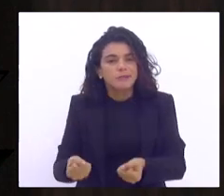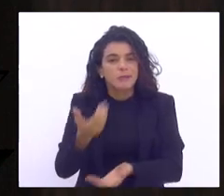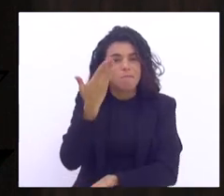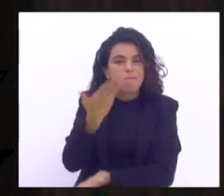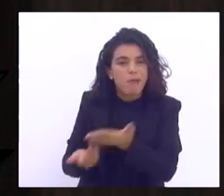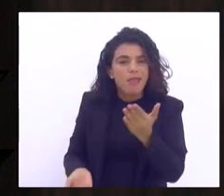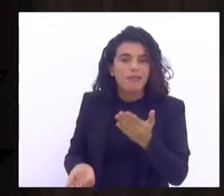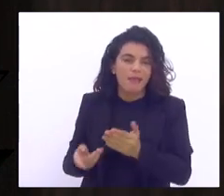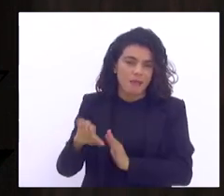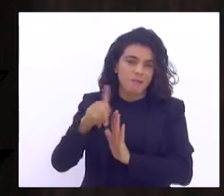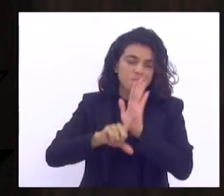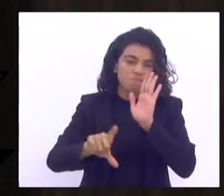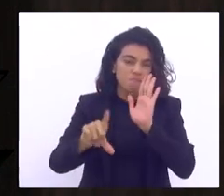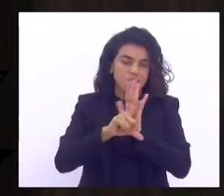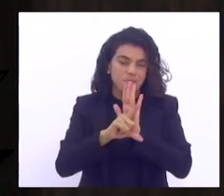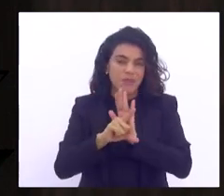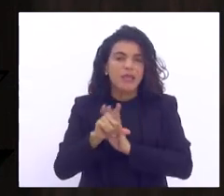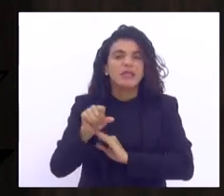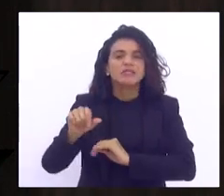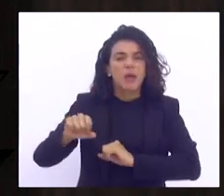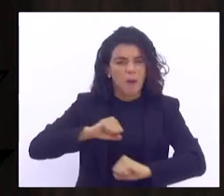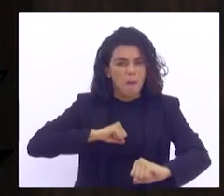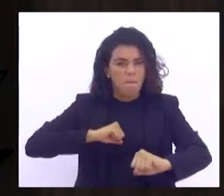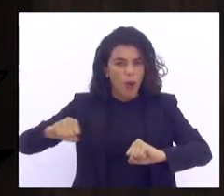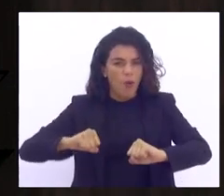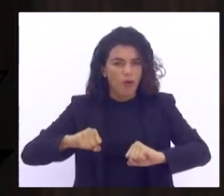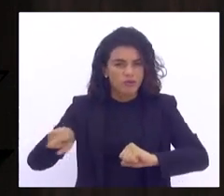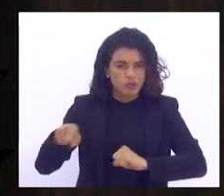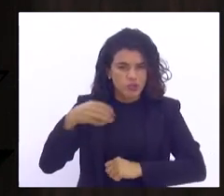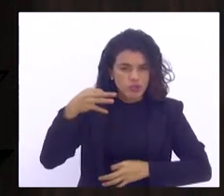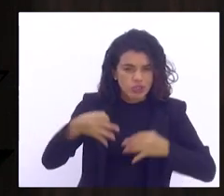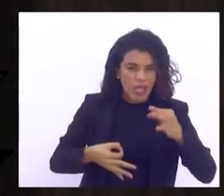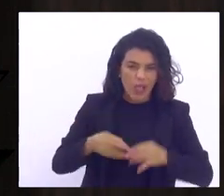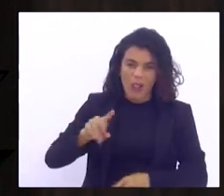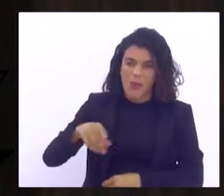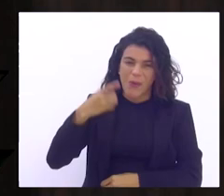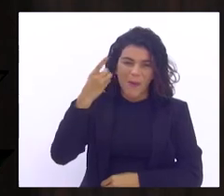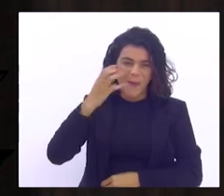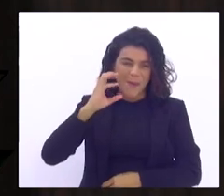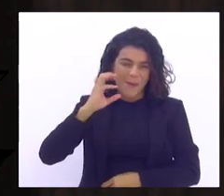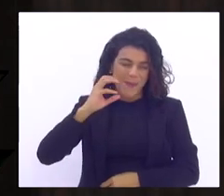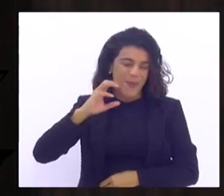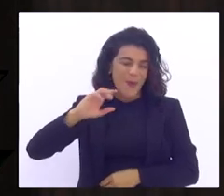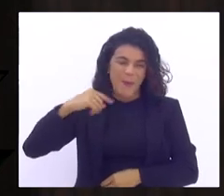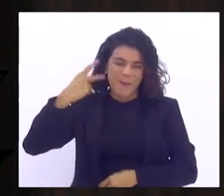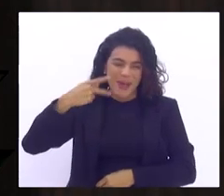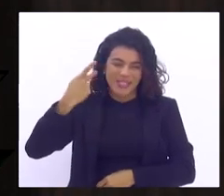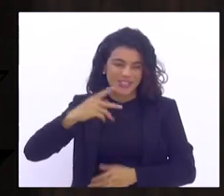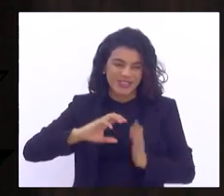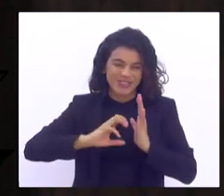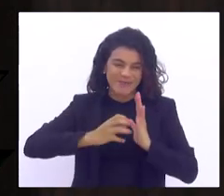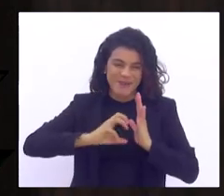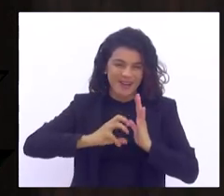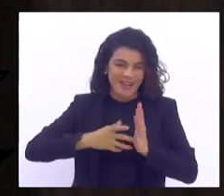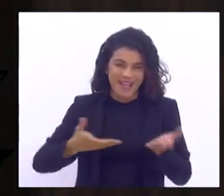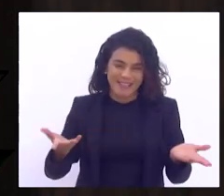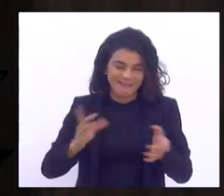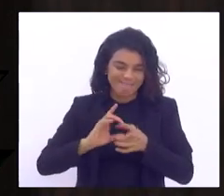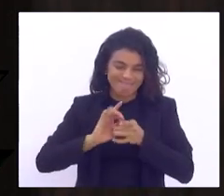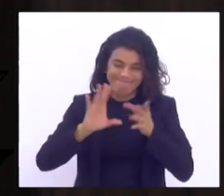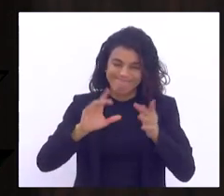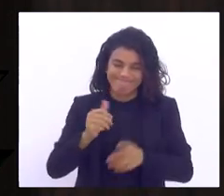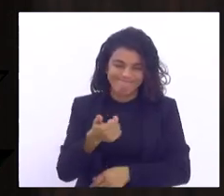no parlamento, e se socorrem do ativismo judicial, não pode ser um partido democrático, não pode defender a democracia. Não